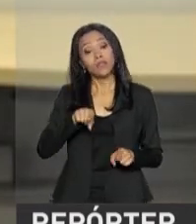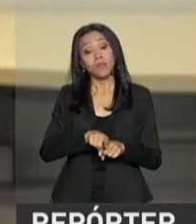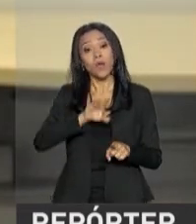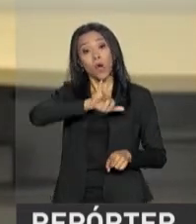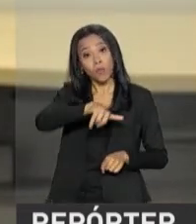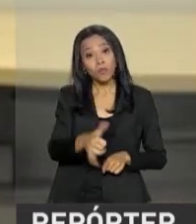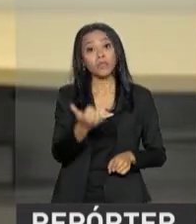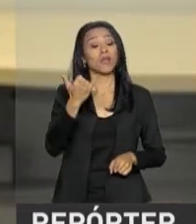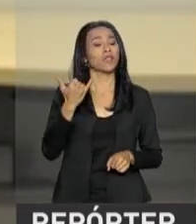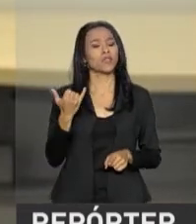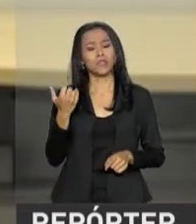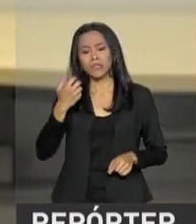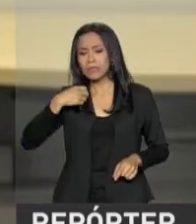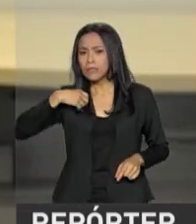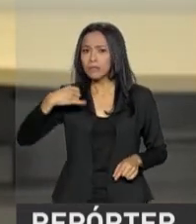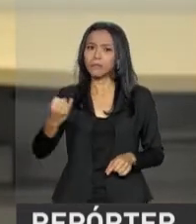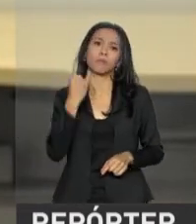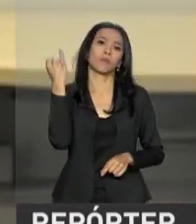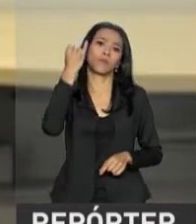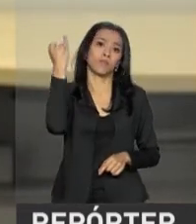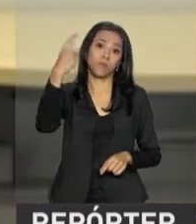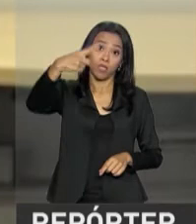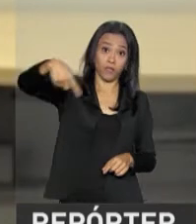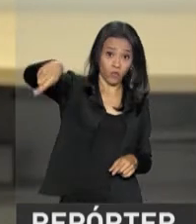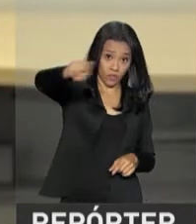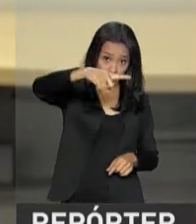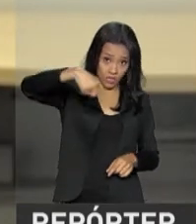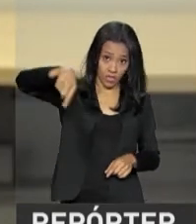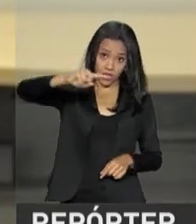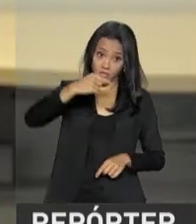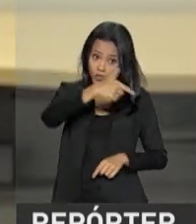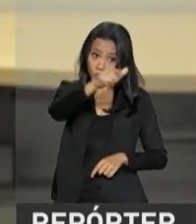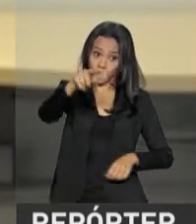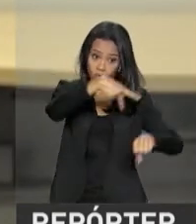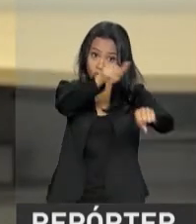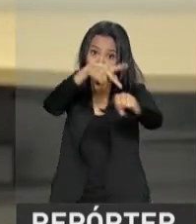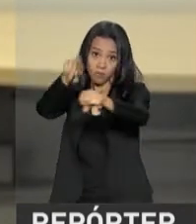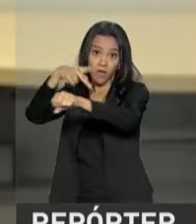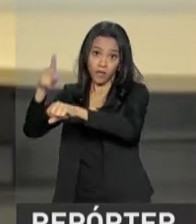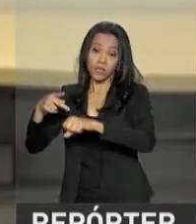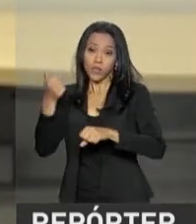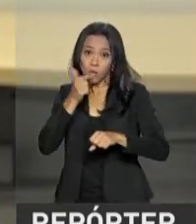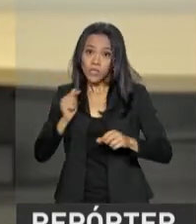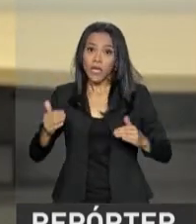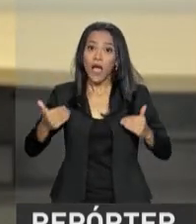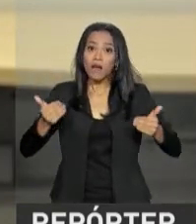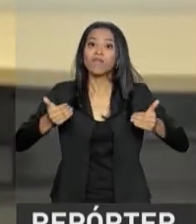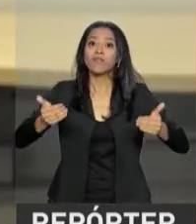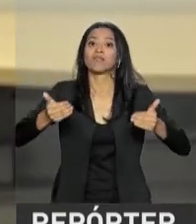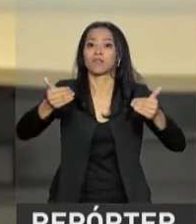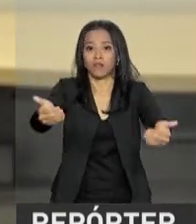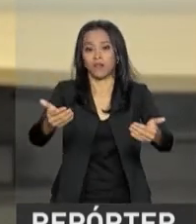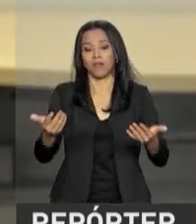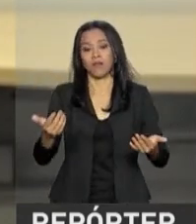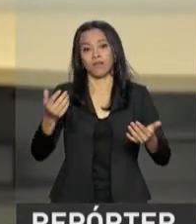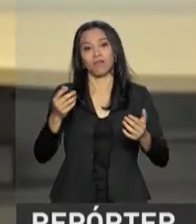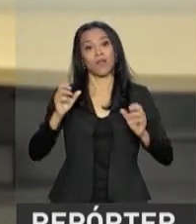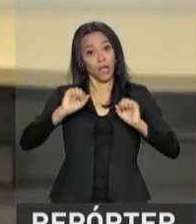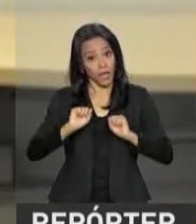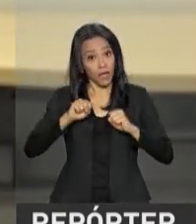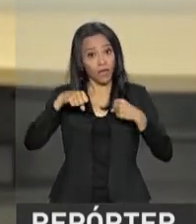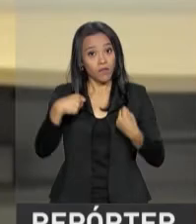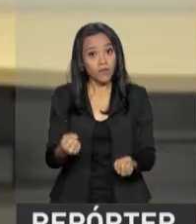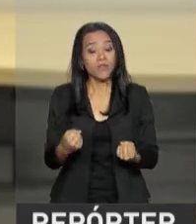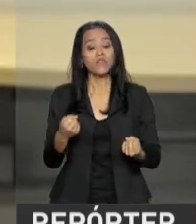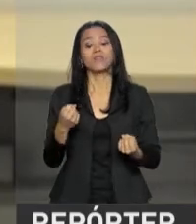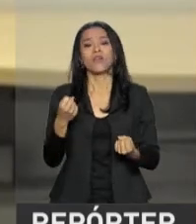oportunidade muito importante para que vocês, os países de maneira geral, avancem para reforçar o